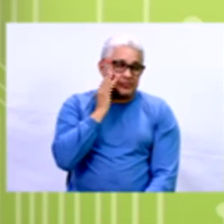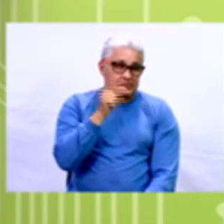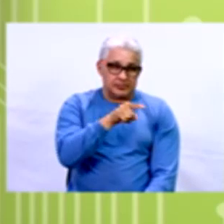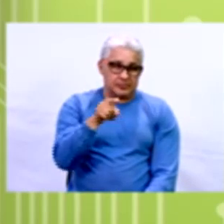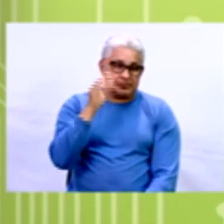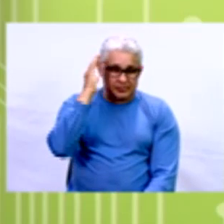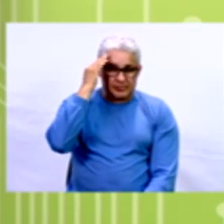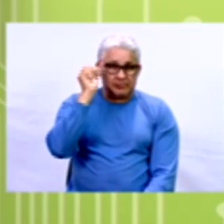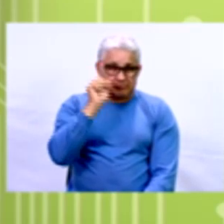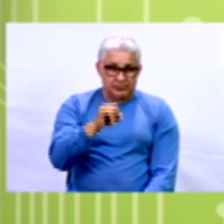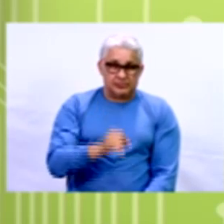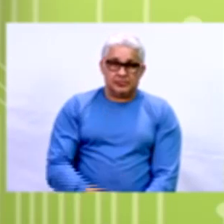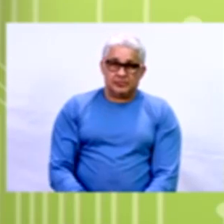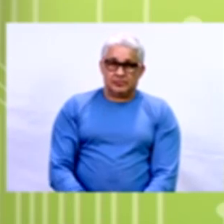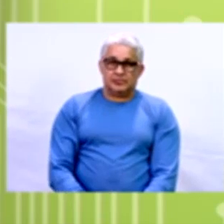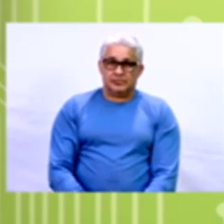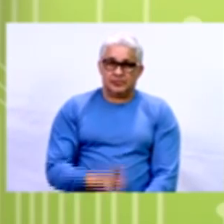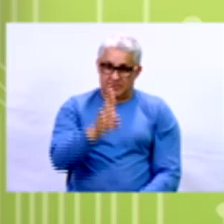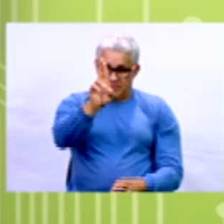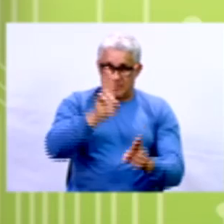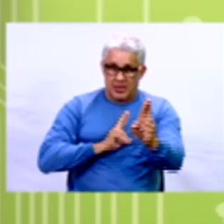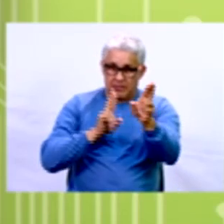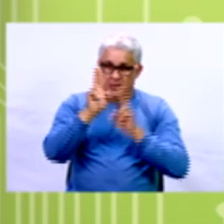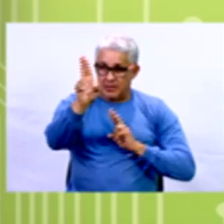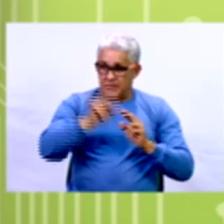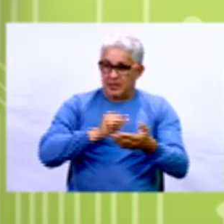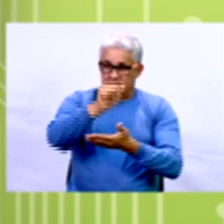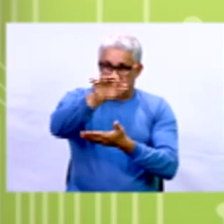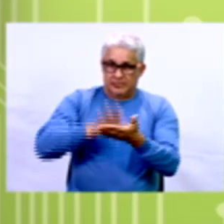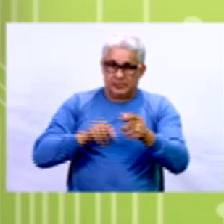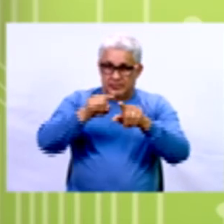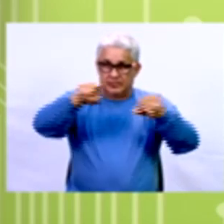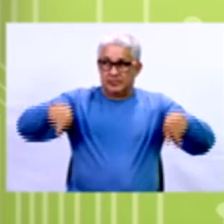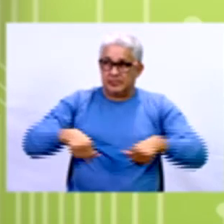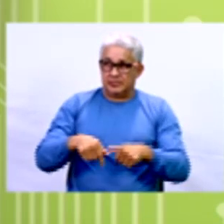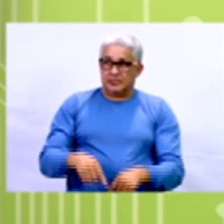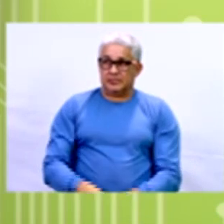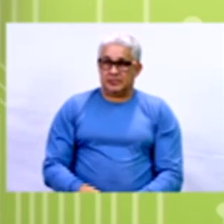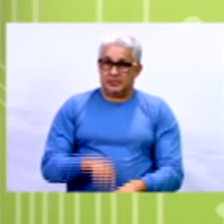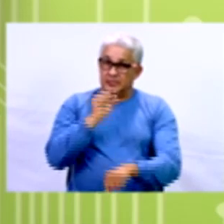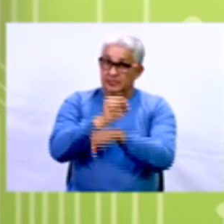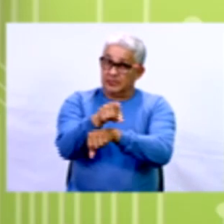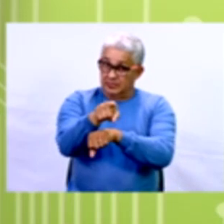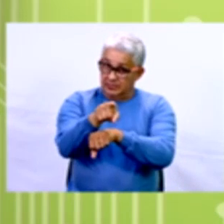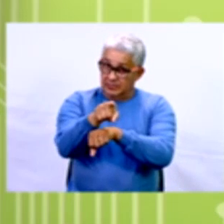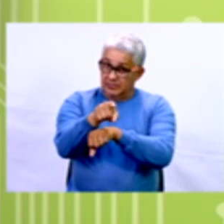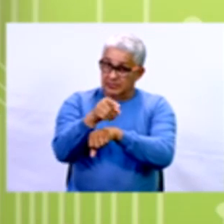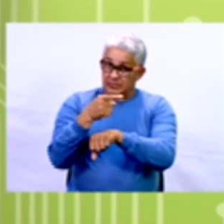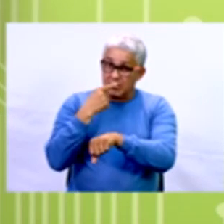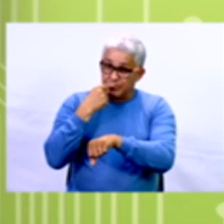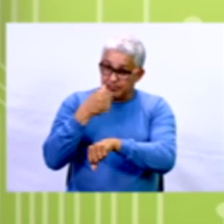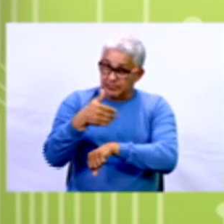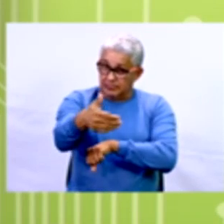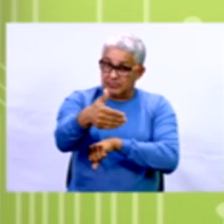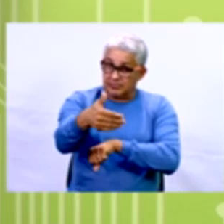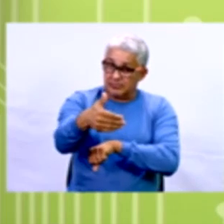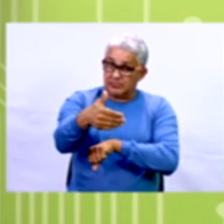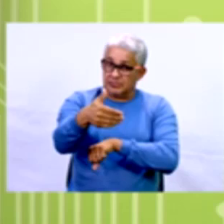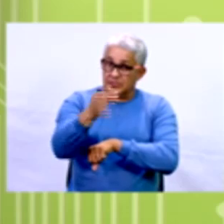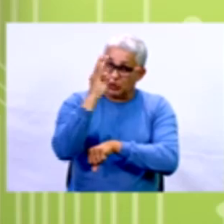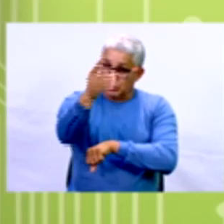entenderam quando vocês estiverem respondendo a atividade em sala. Olha lá, aguardo vocês daqui a pouco, hein? Quero todo